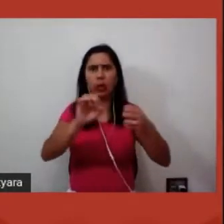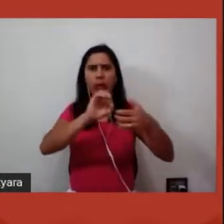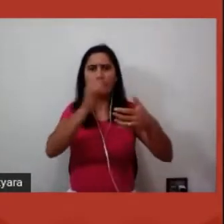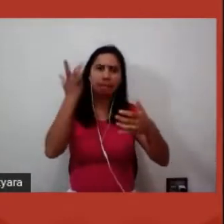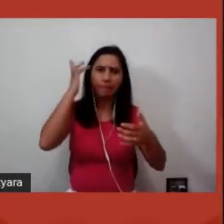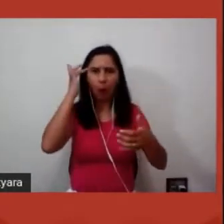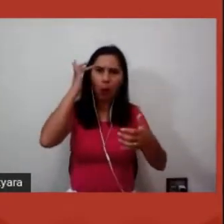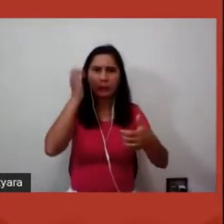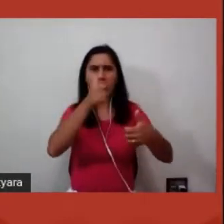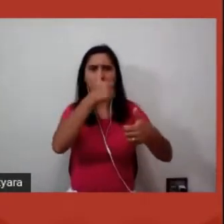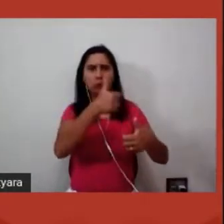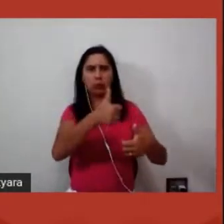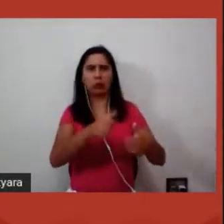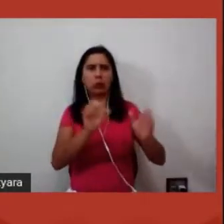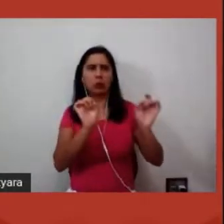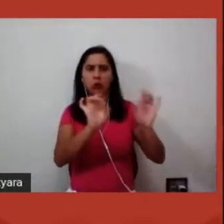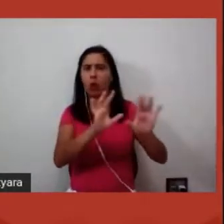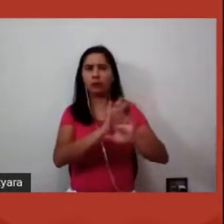né?